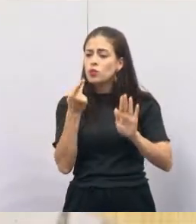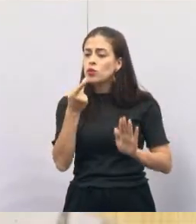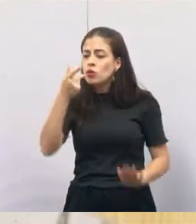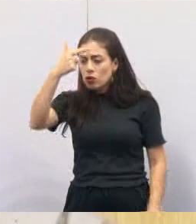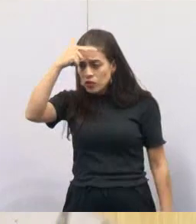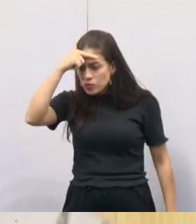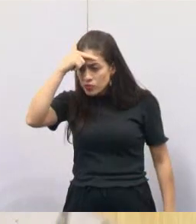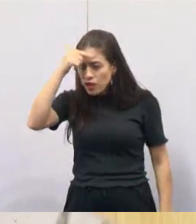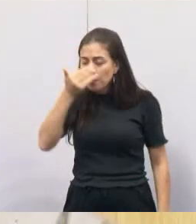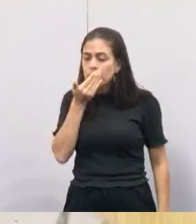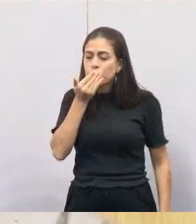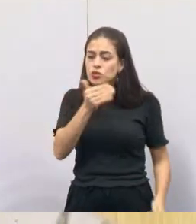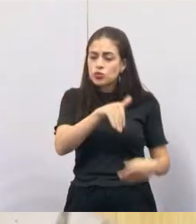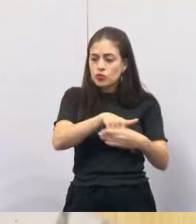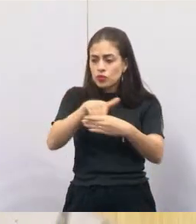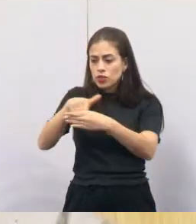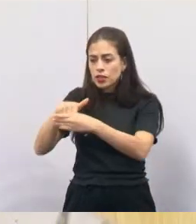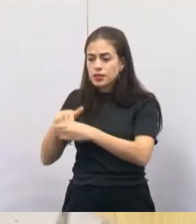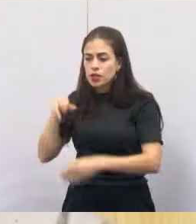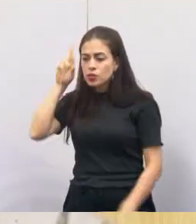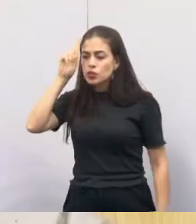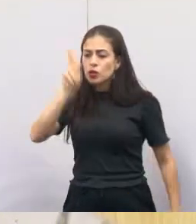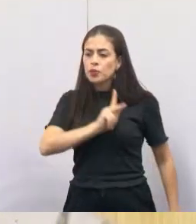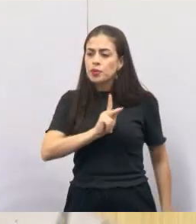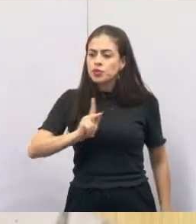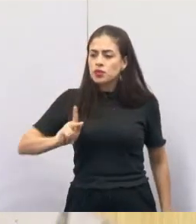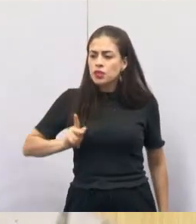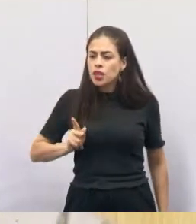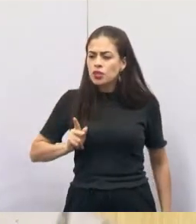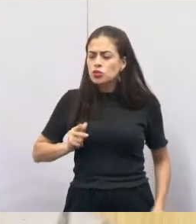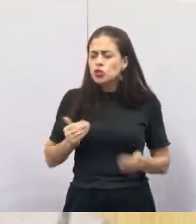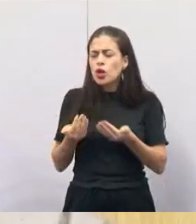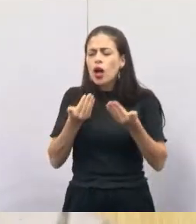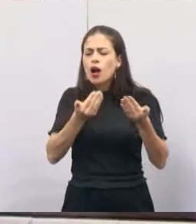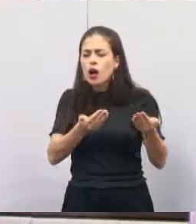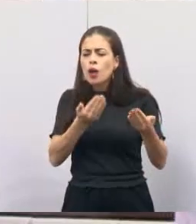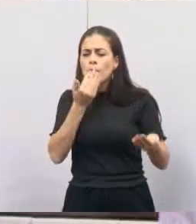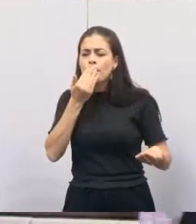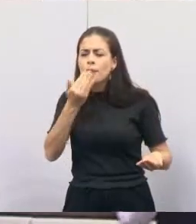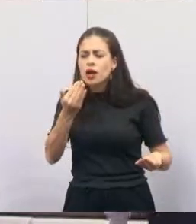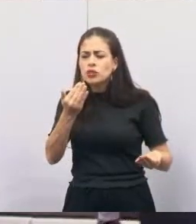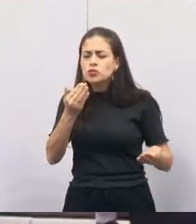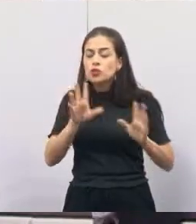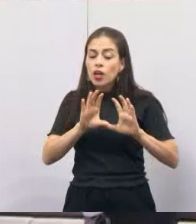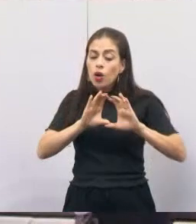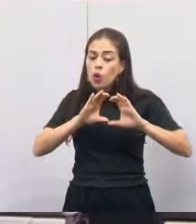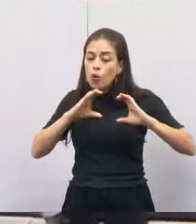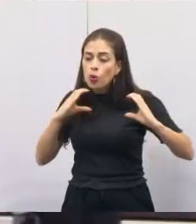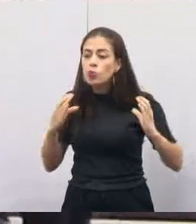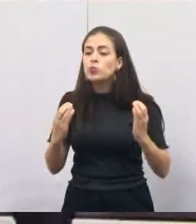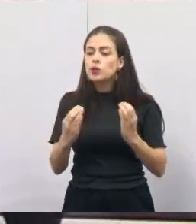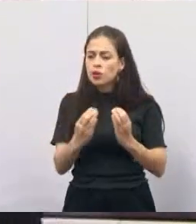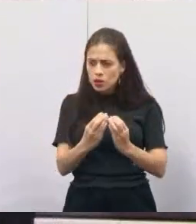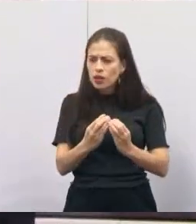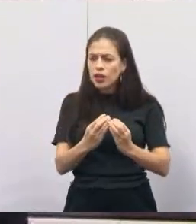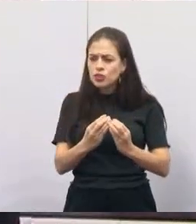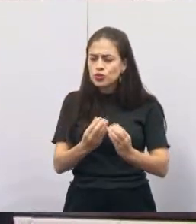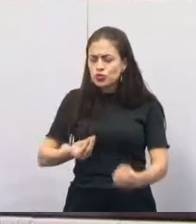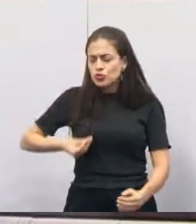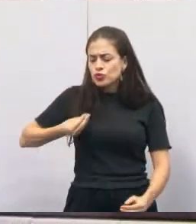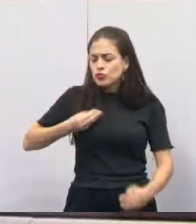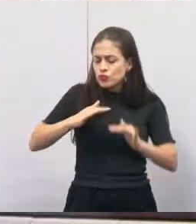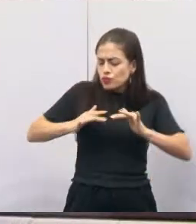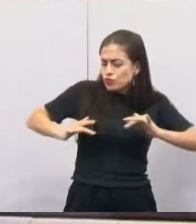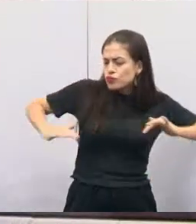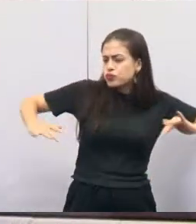Luiz Flávio, foi pedido votação. Senhor presidente, trata-se aí de um pedido da comunidade ali que mora no entorno